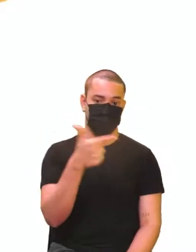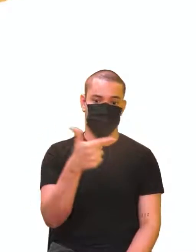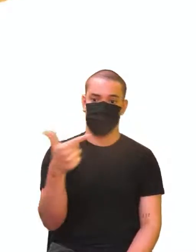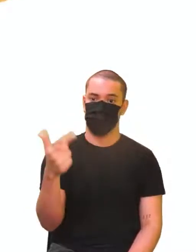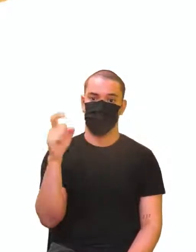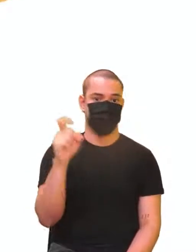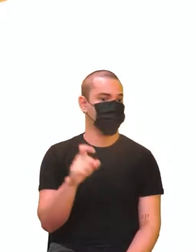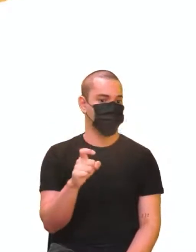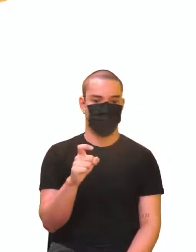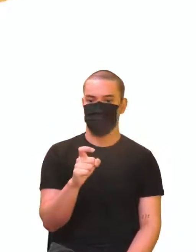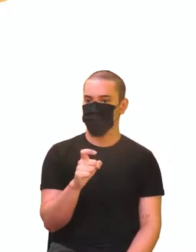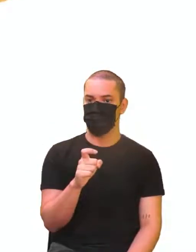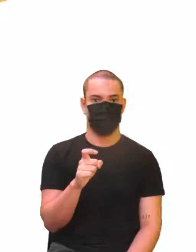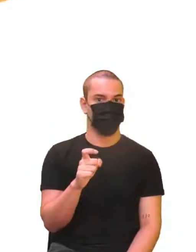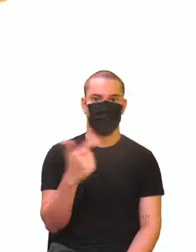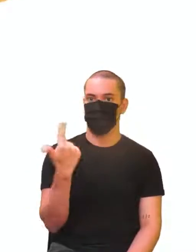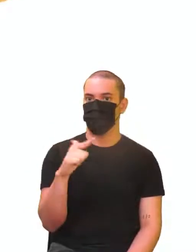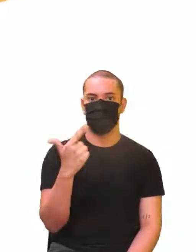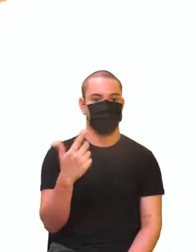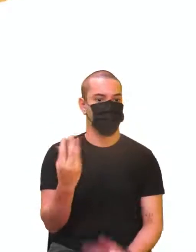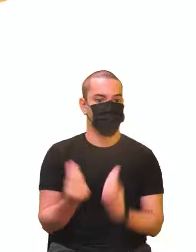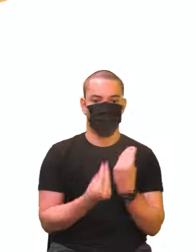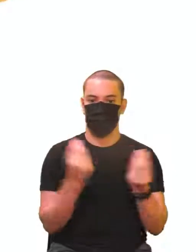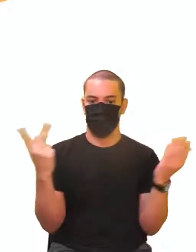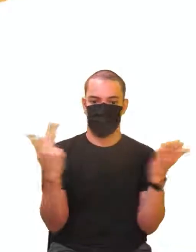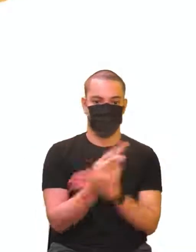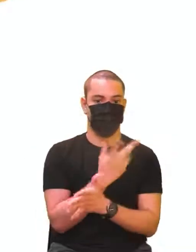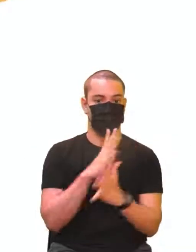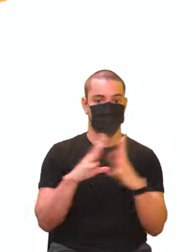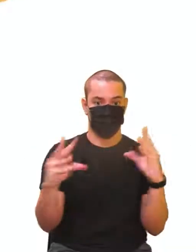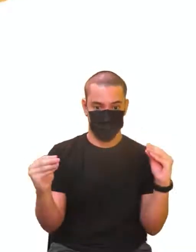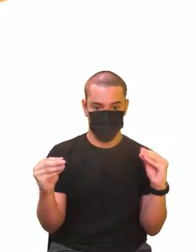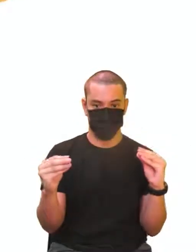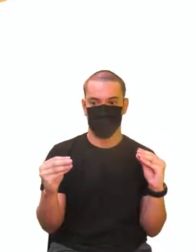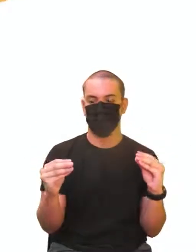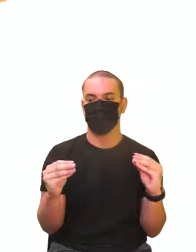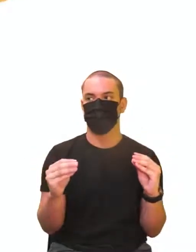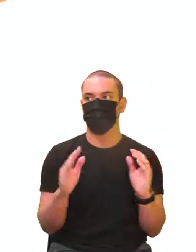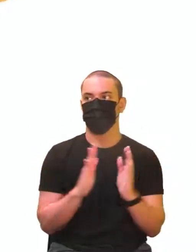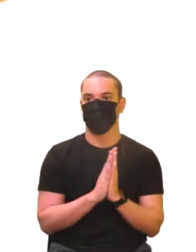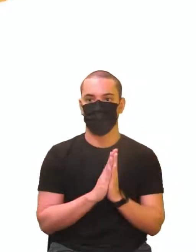22X. Não tem para onde correr, tá? E o